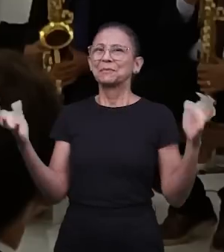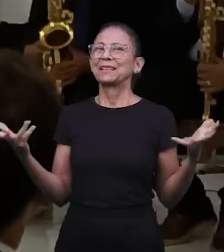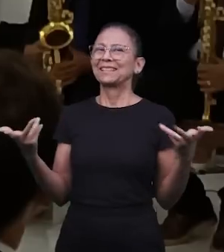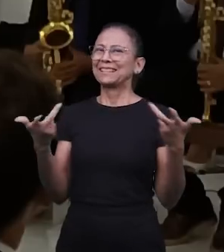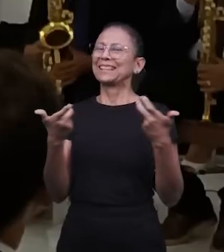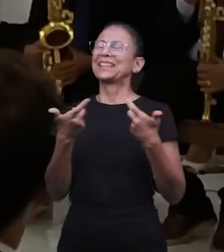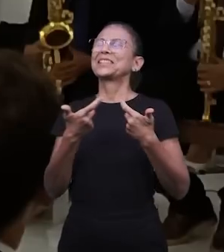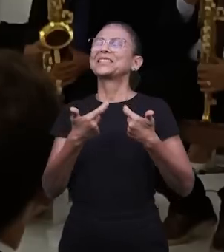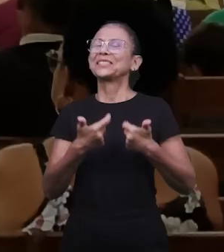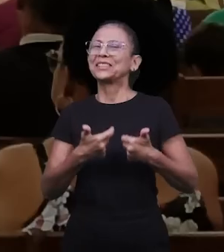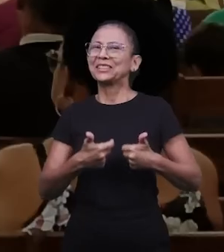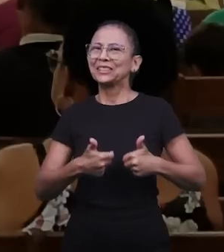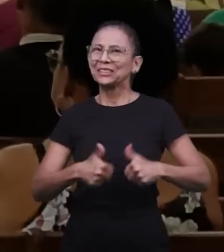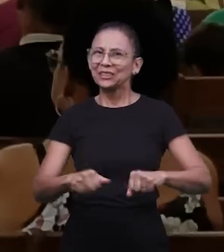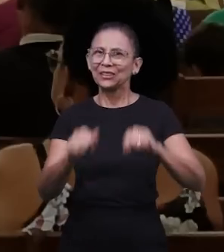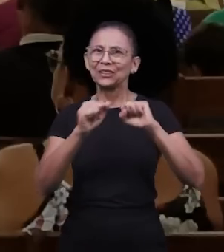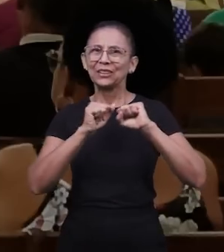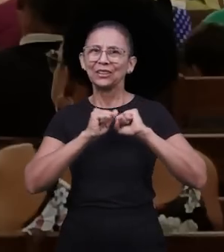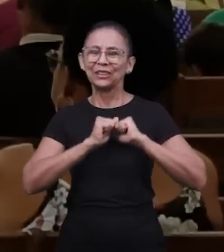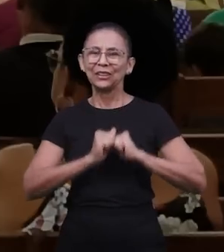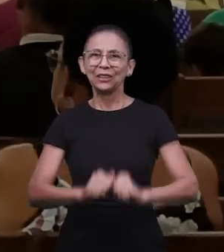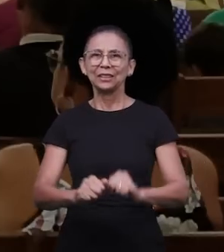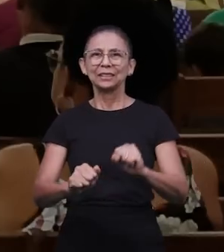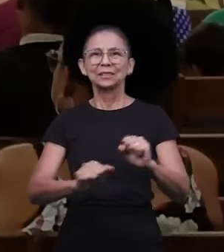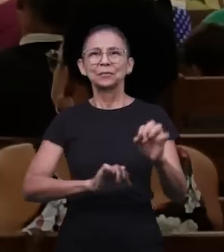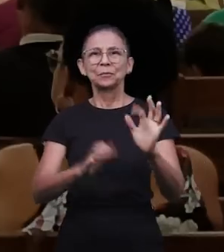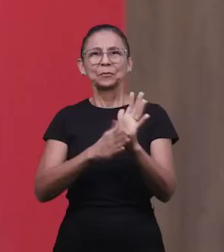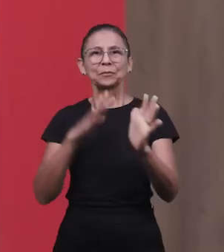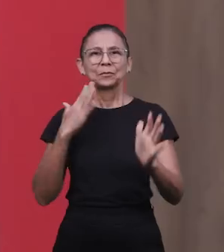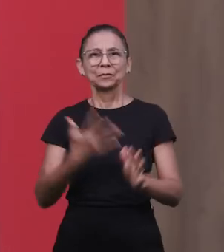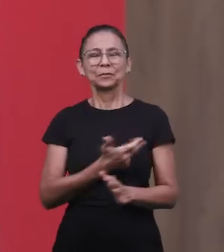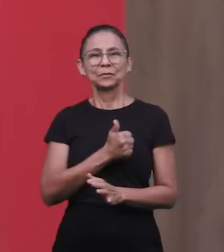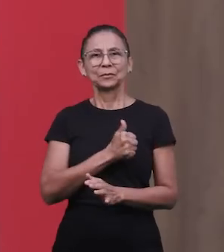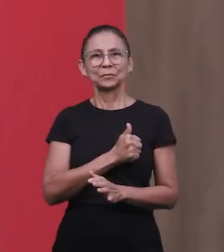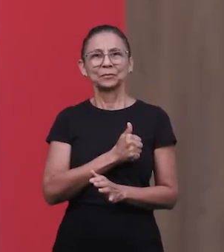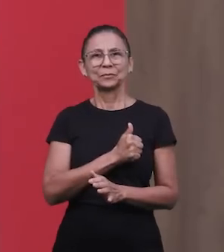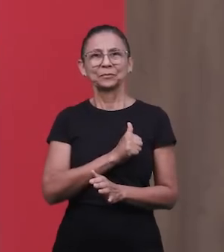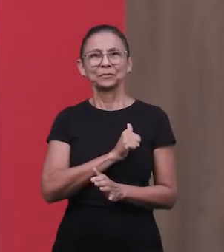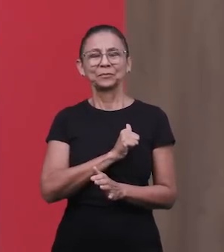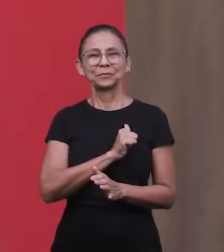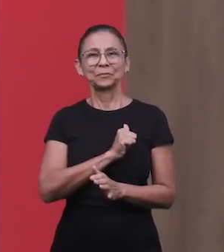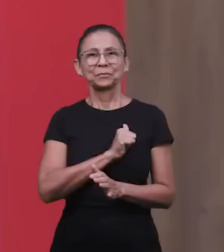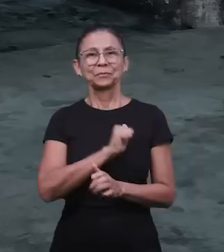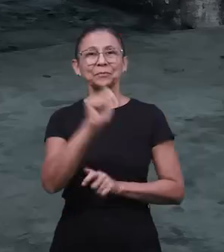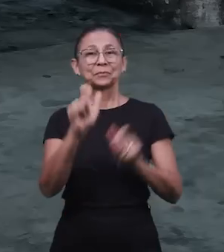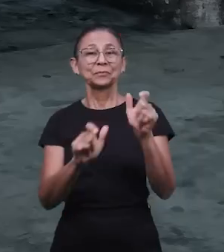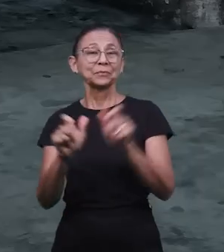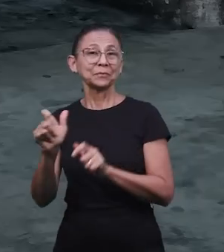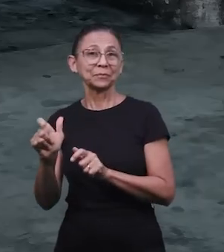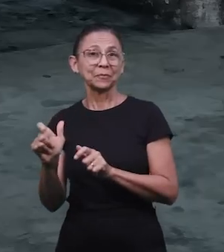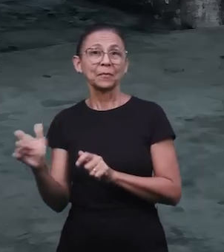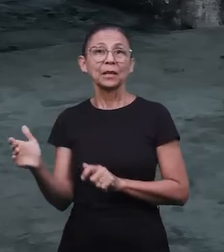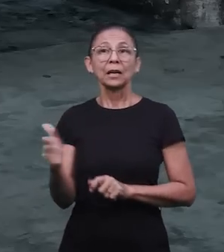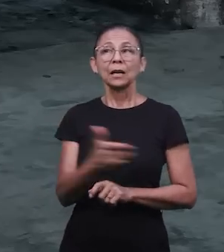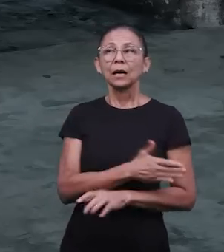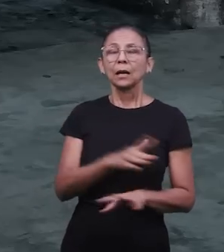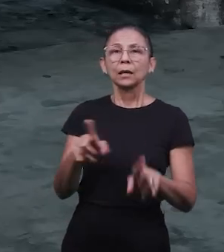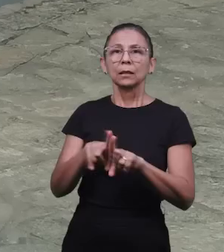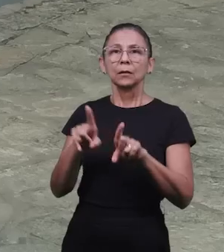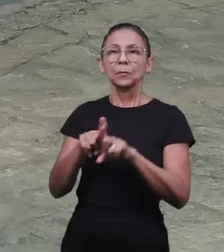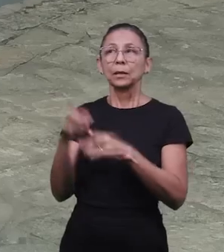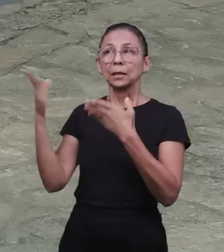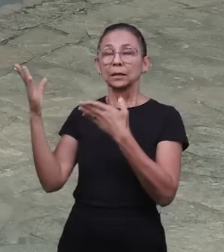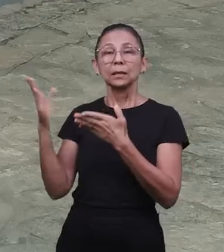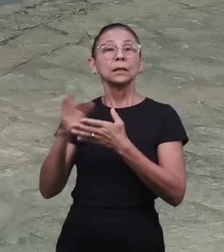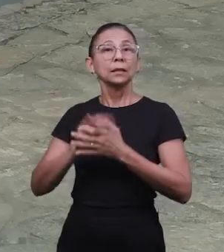maravilhosa para falar desta grande obra aos moradores locais. Na cidade de João Pessoa, no estado da Paraíba, uma cantata